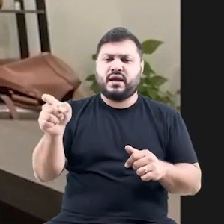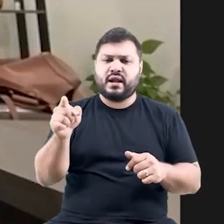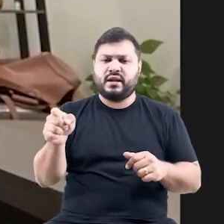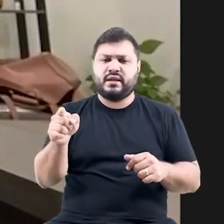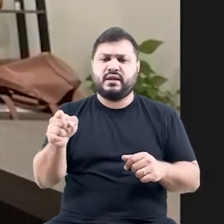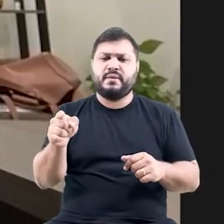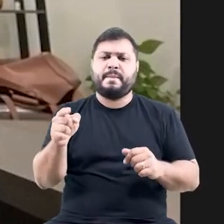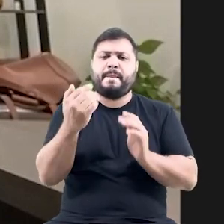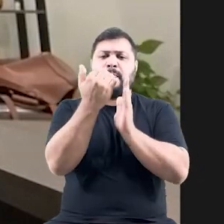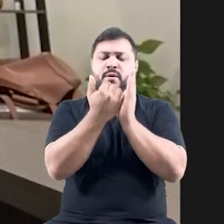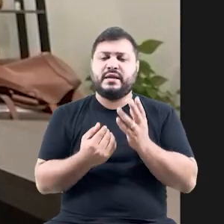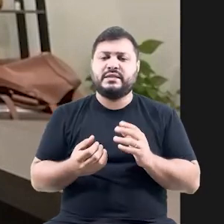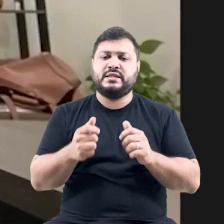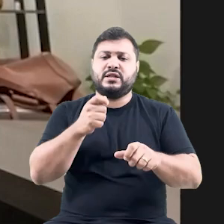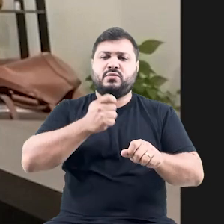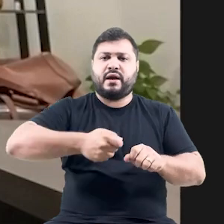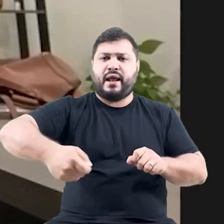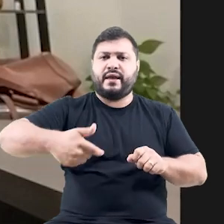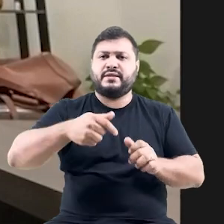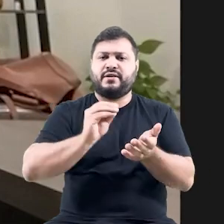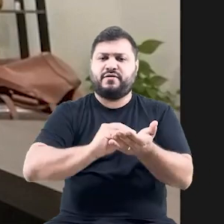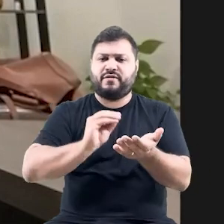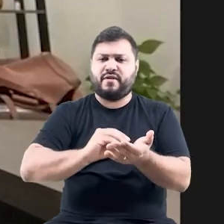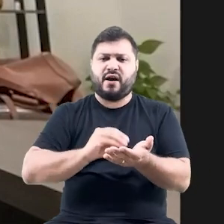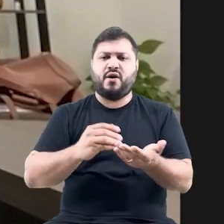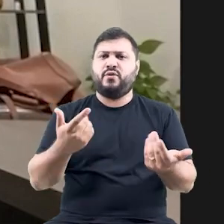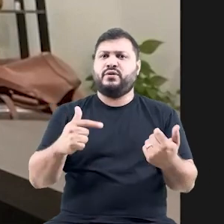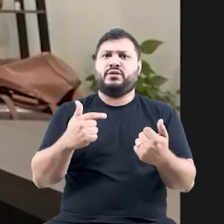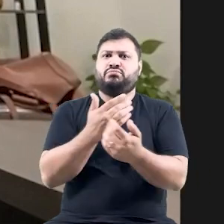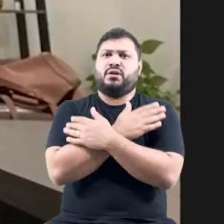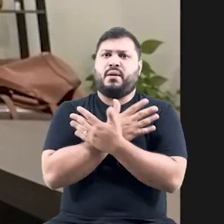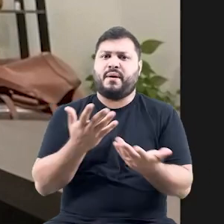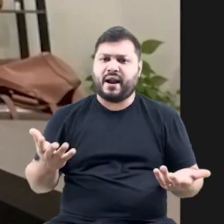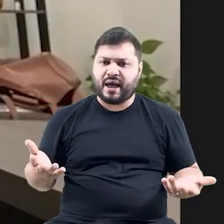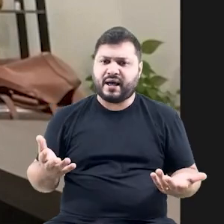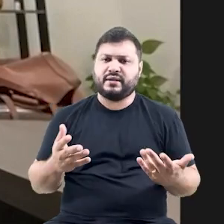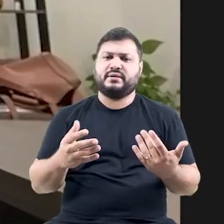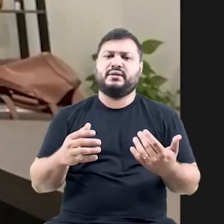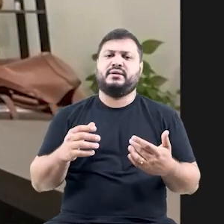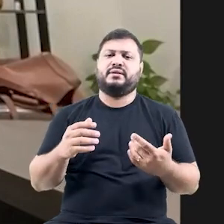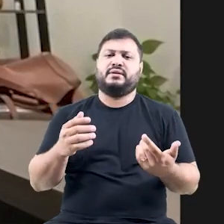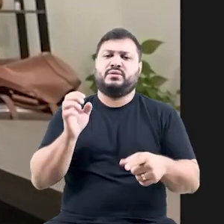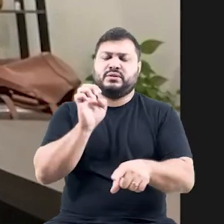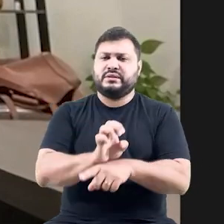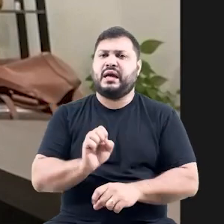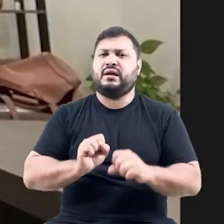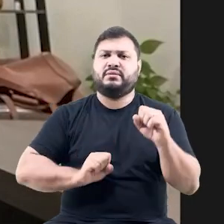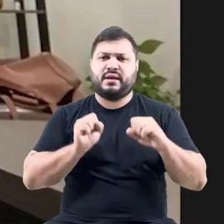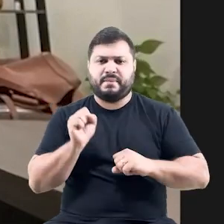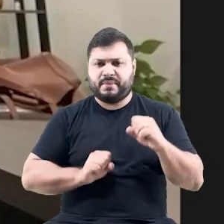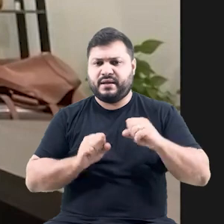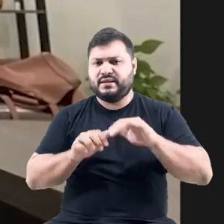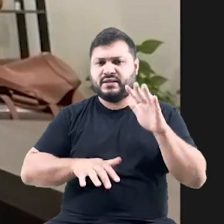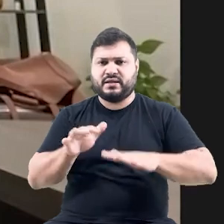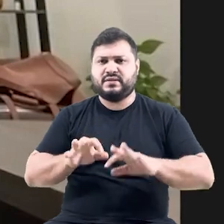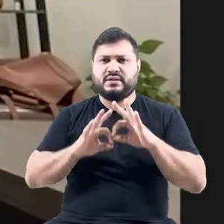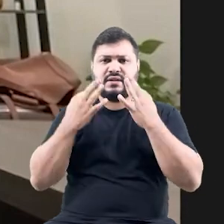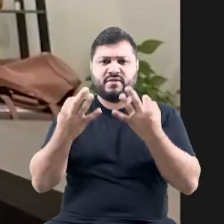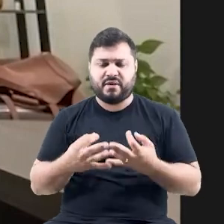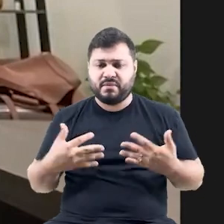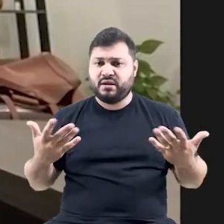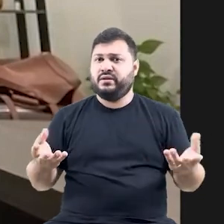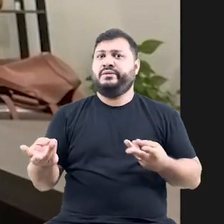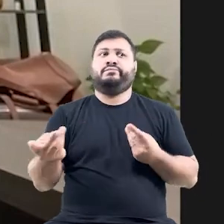a qualidade, não têm o quesito carência cumprido e que fica totalmente desamparada do Estado, da empresa, muitas vezes